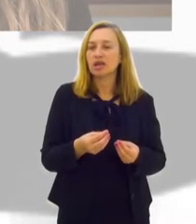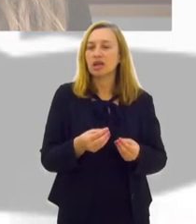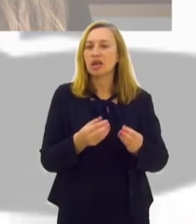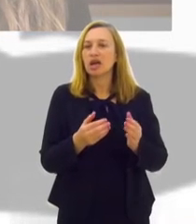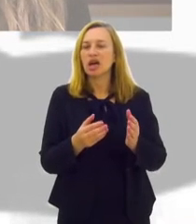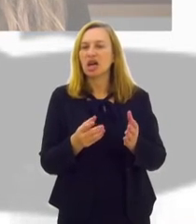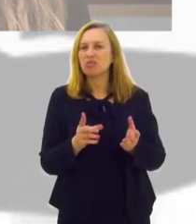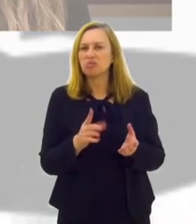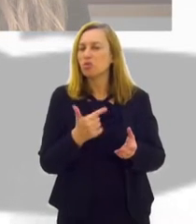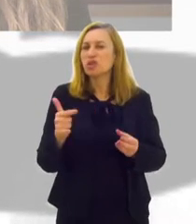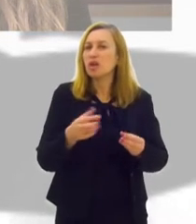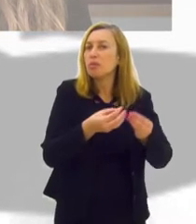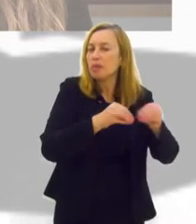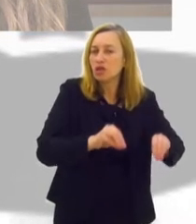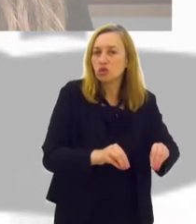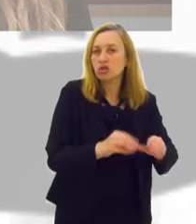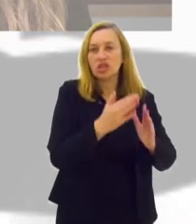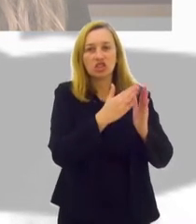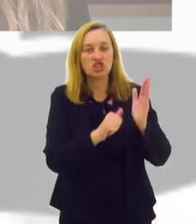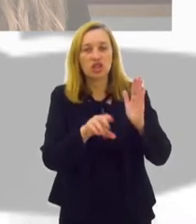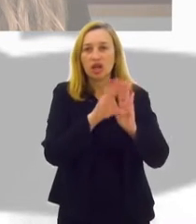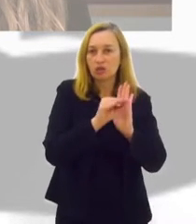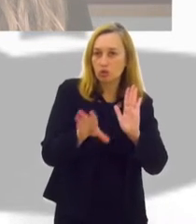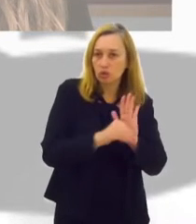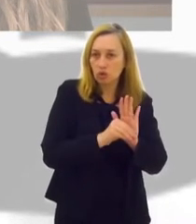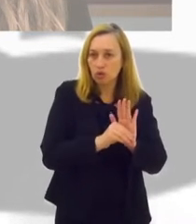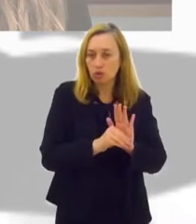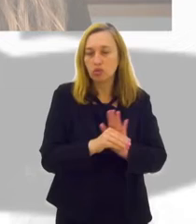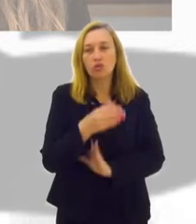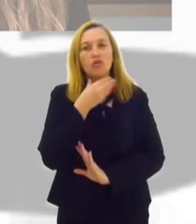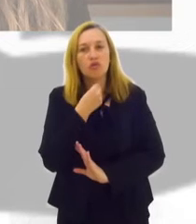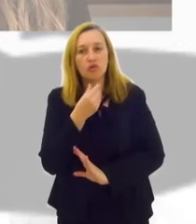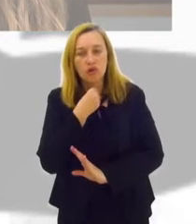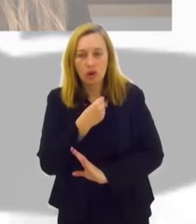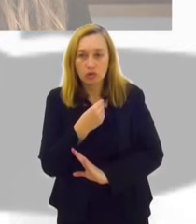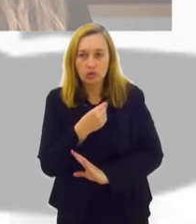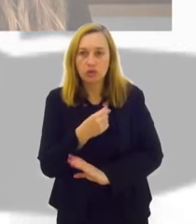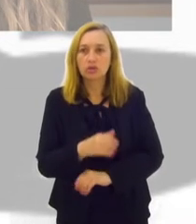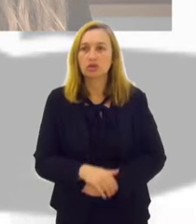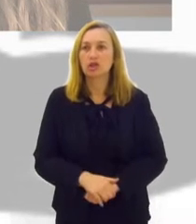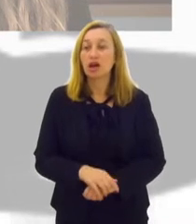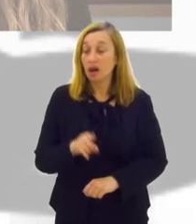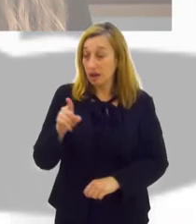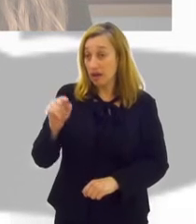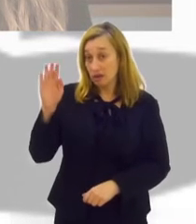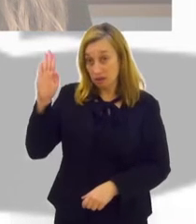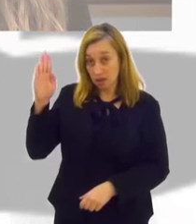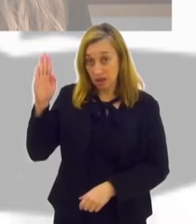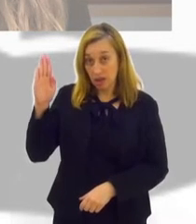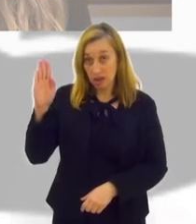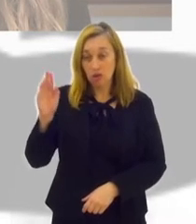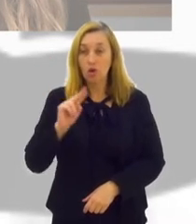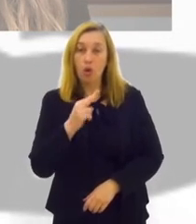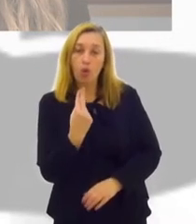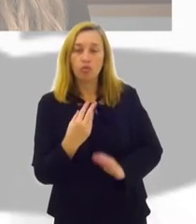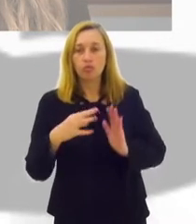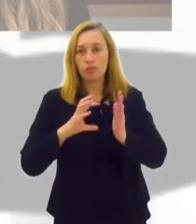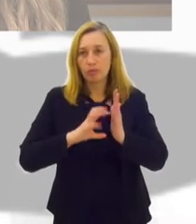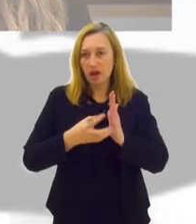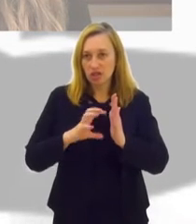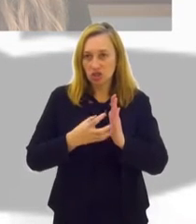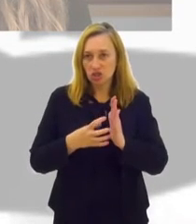retirada do conteúdo ofensivo, do conteúdo falso, aquele candidato ou